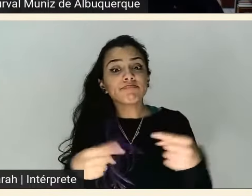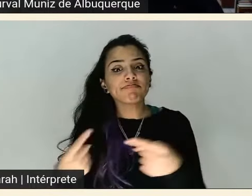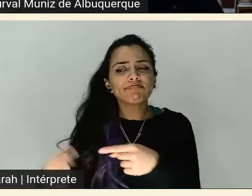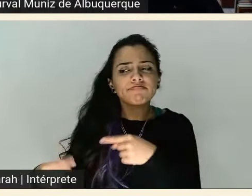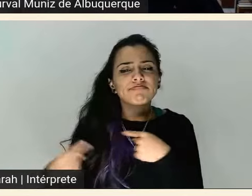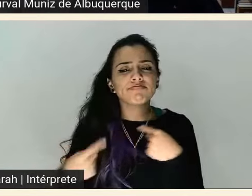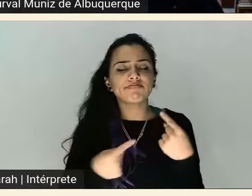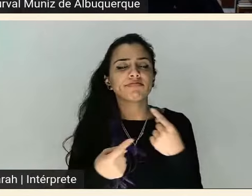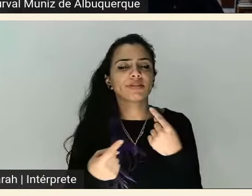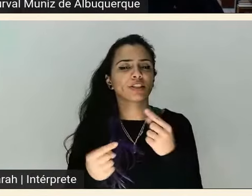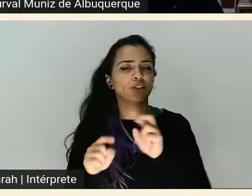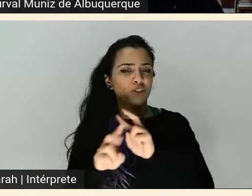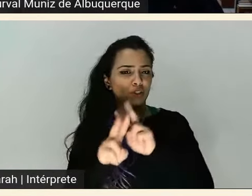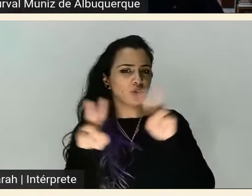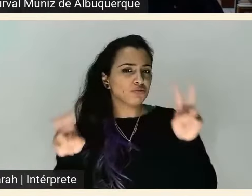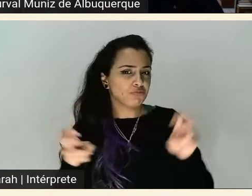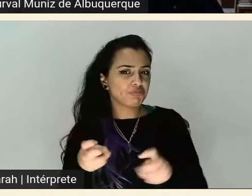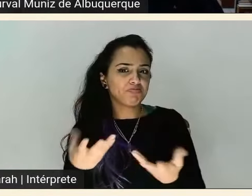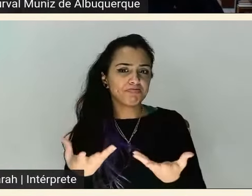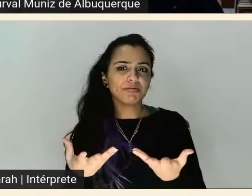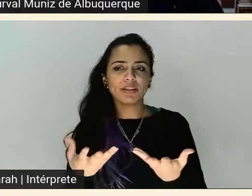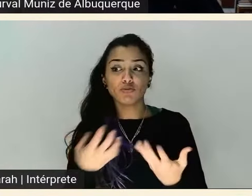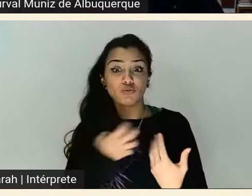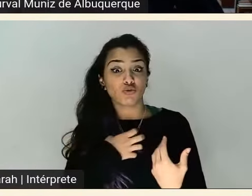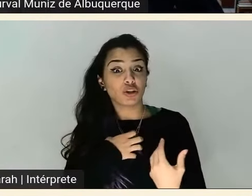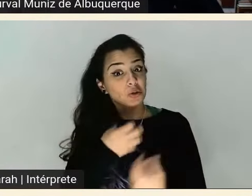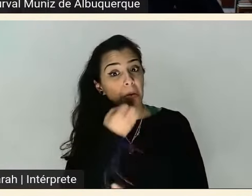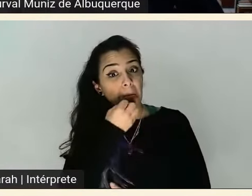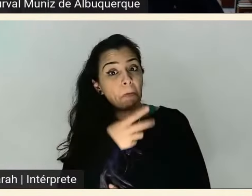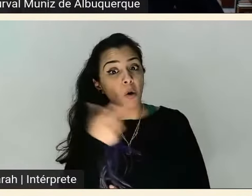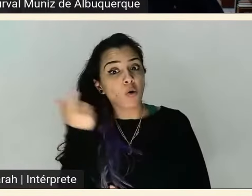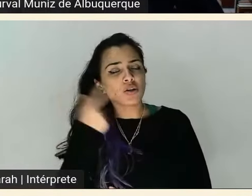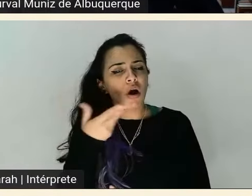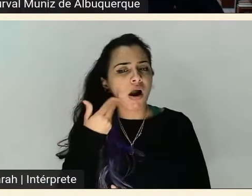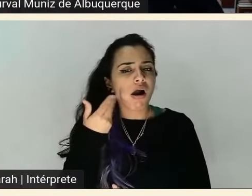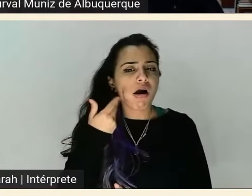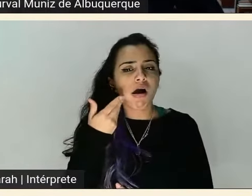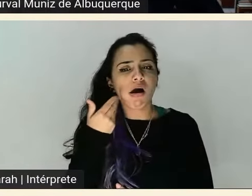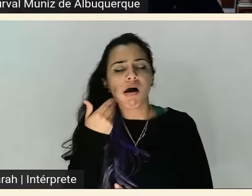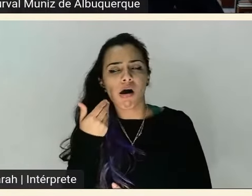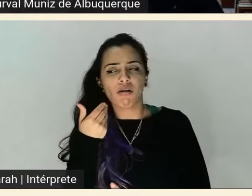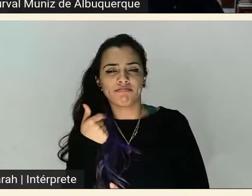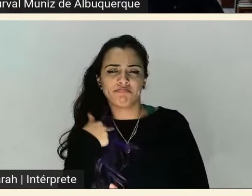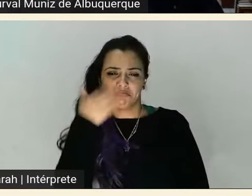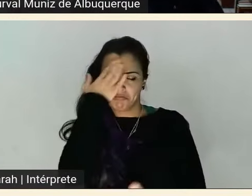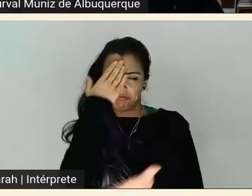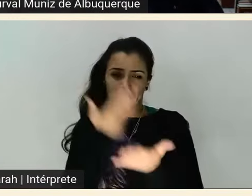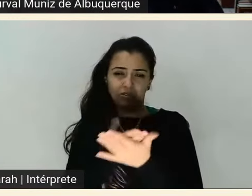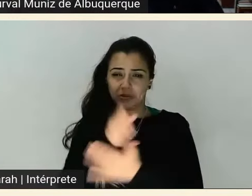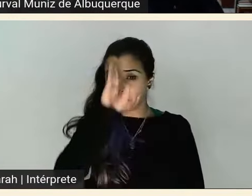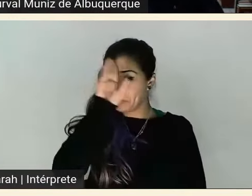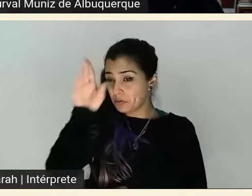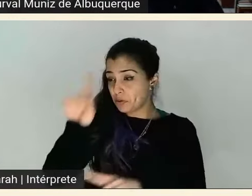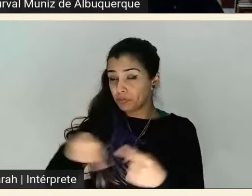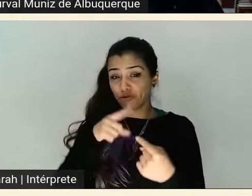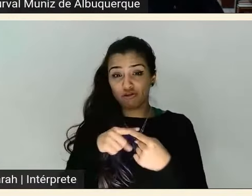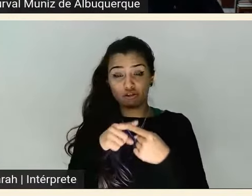desacordo no melhor sentido da palavra. Eu acho que a principal missão desse seminário